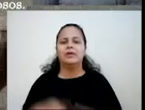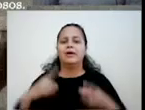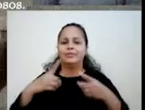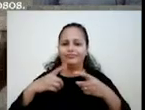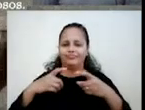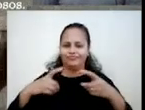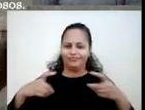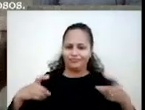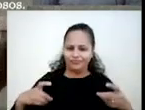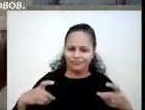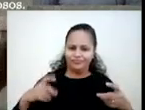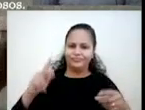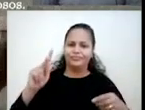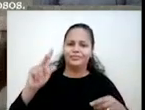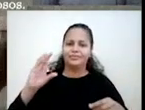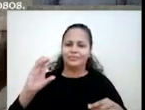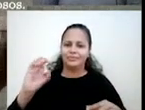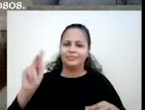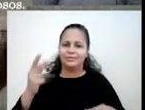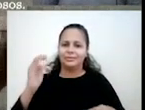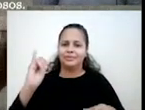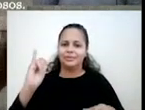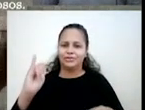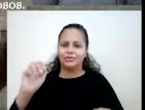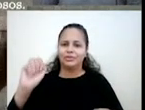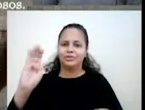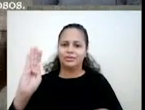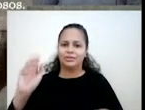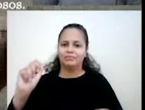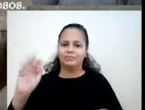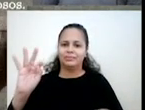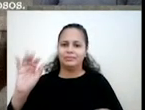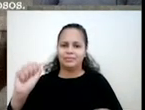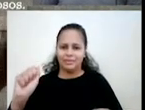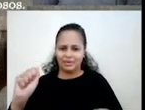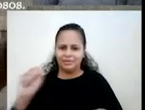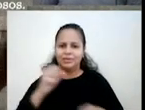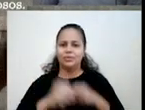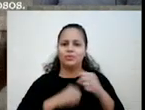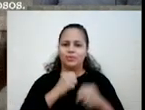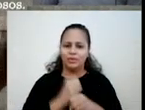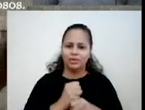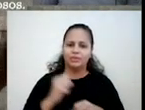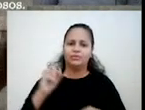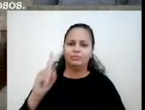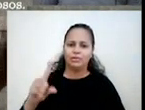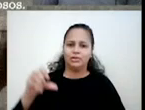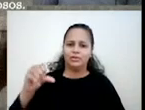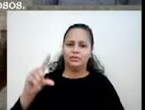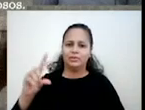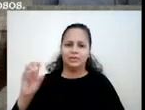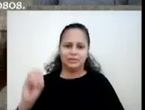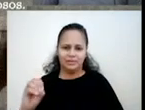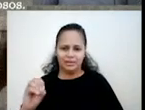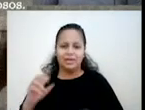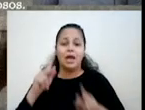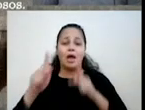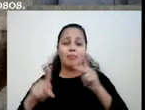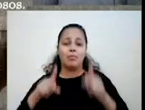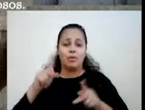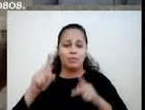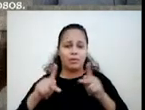Revolta da Chibata. No ano de 1910, uma revolta teve a população negra como